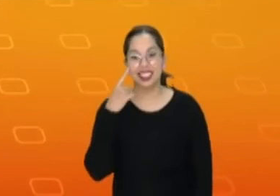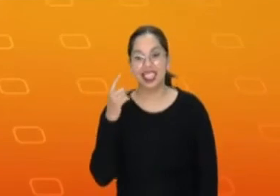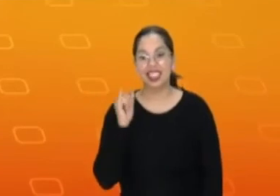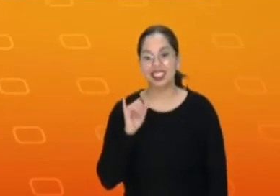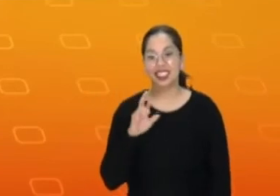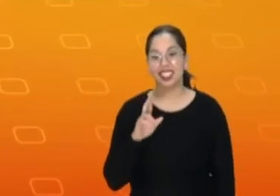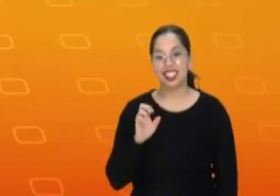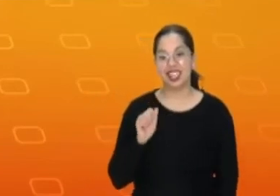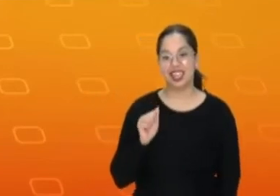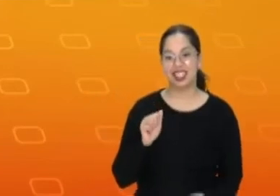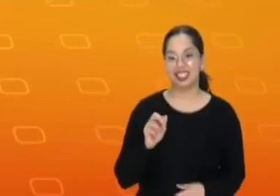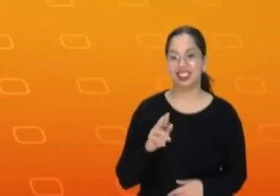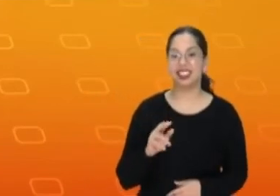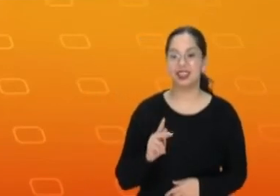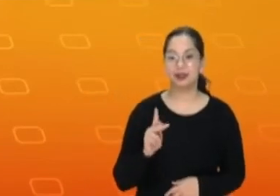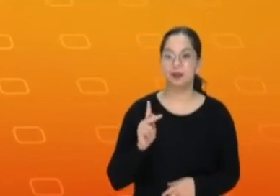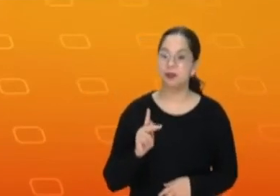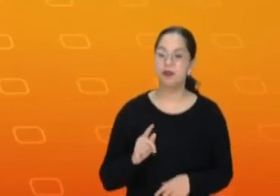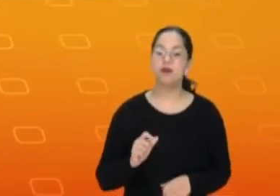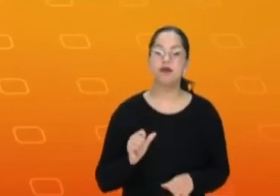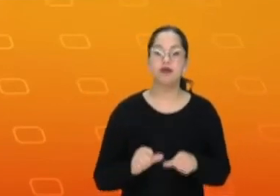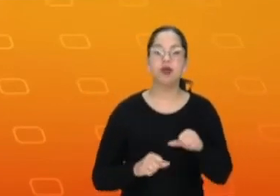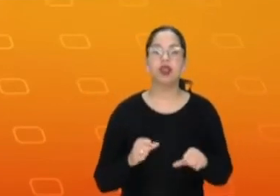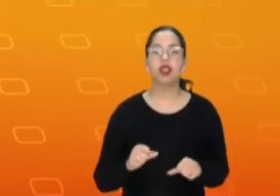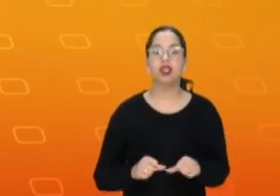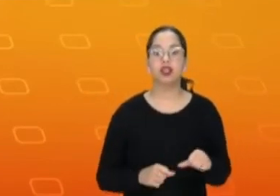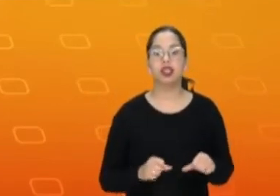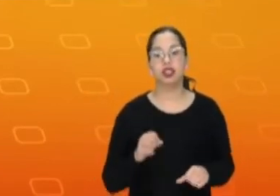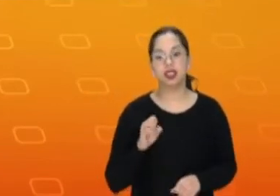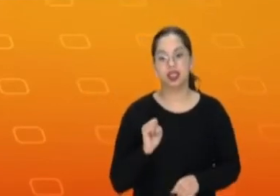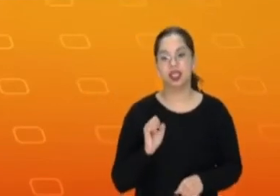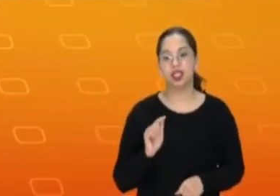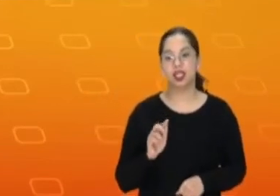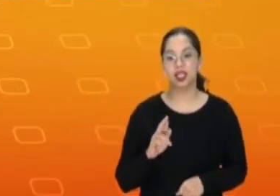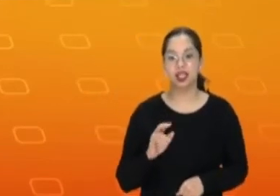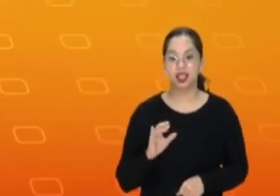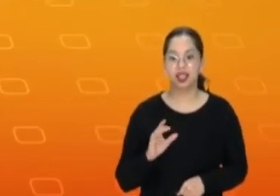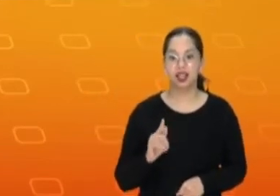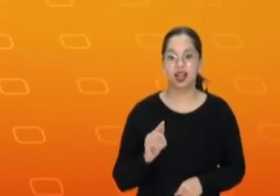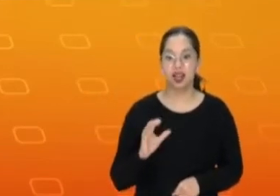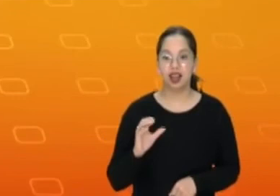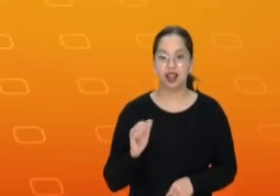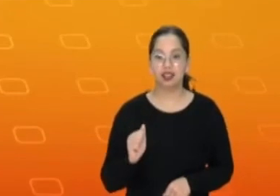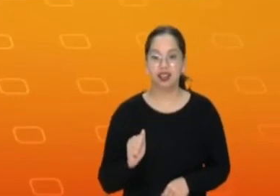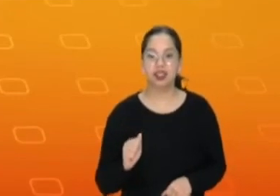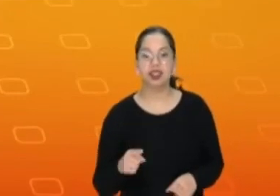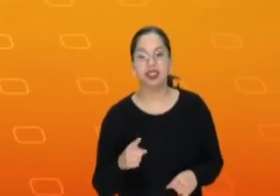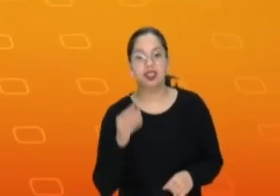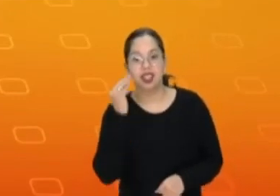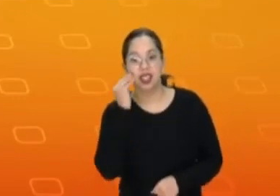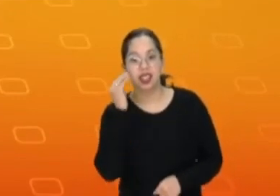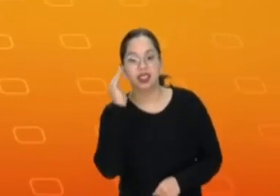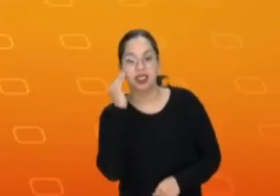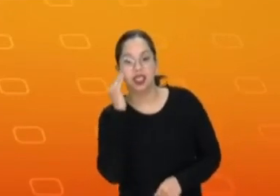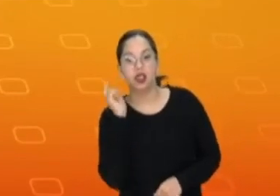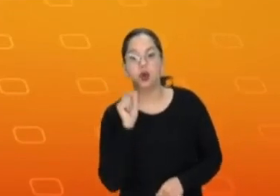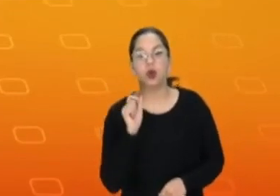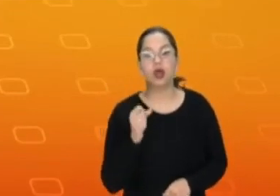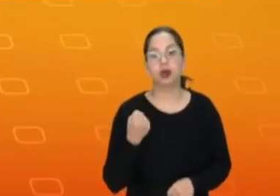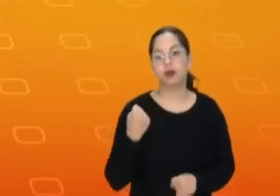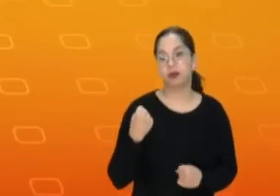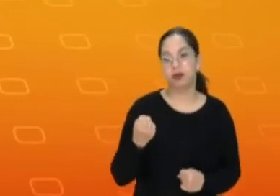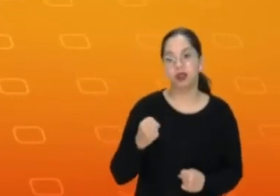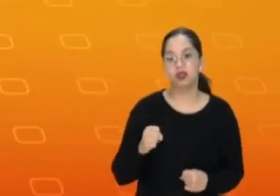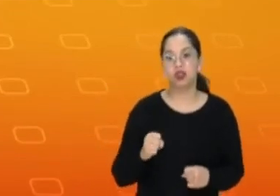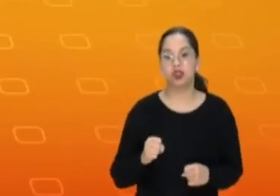era bastante segregada. E a gente foi obrigado a miscigenar esses times, entender o que é mais forte de telecomunicações, entender o que é